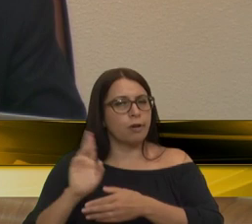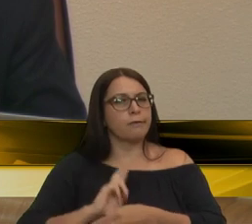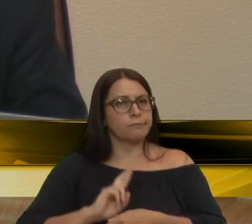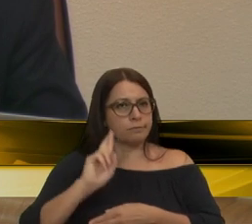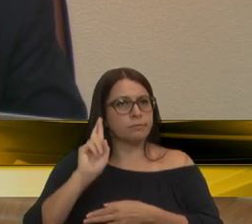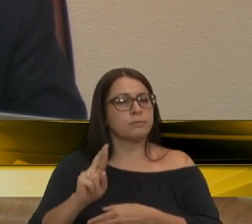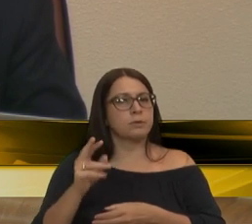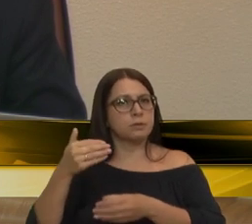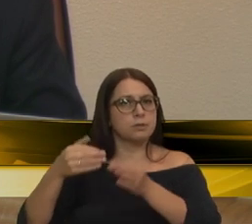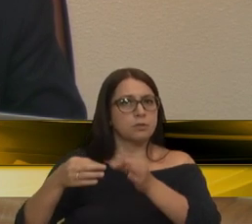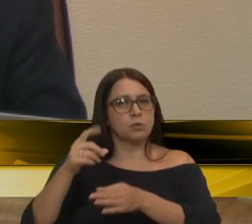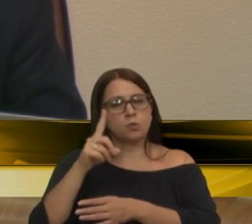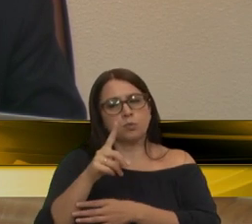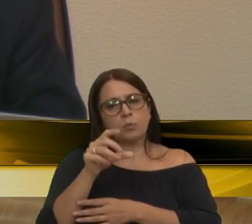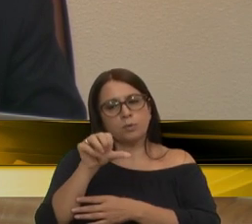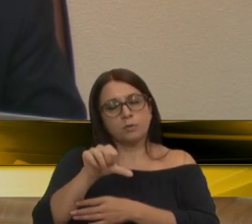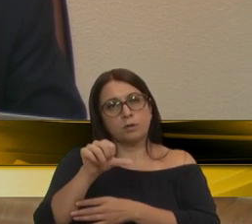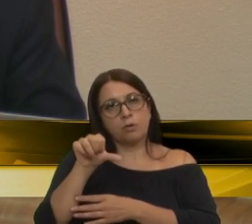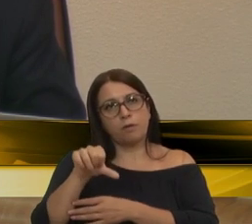ação